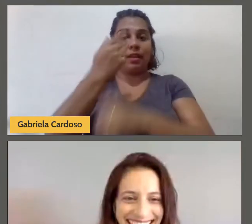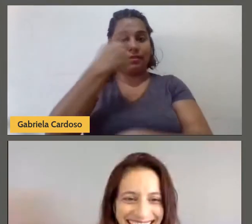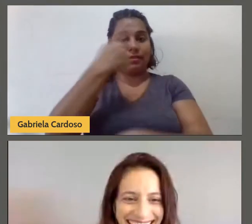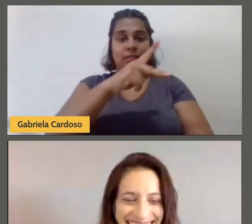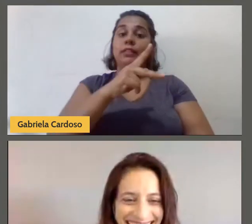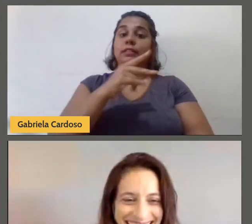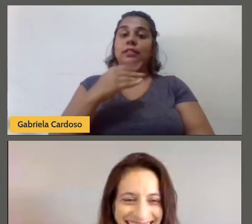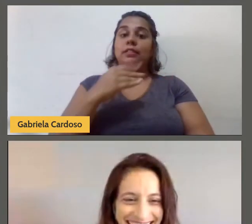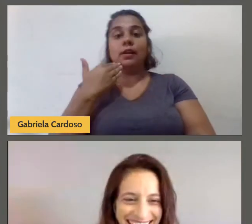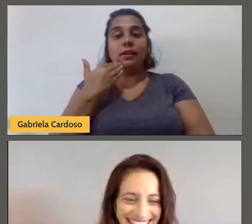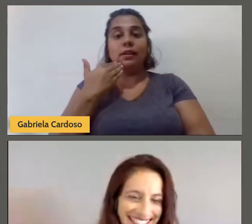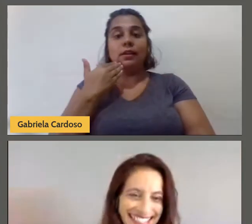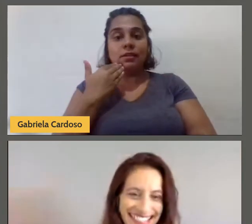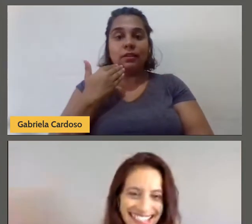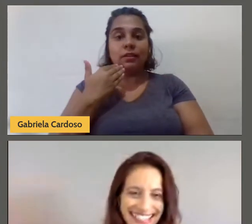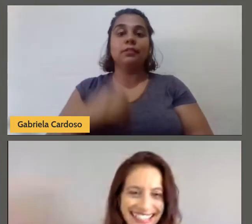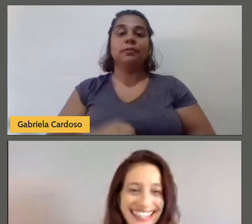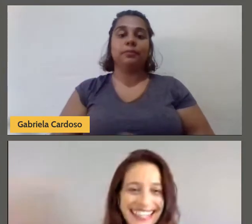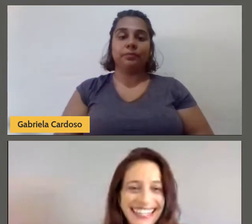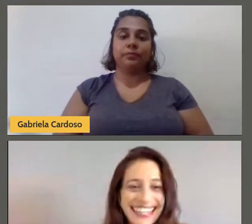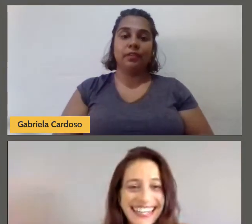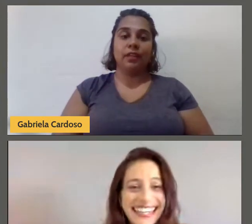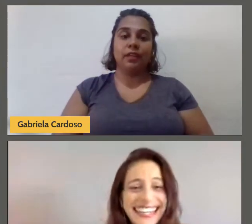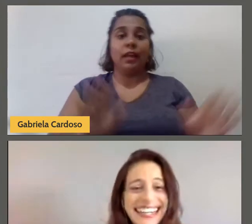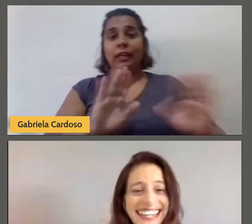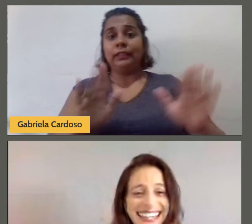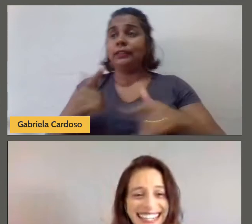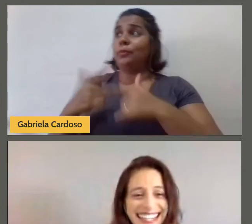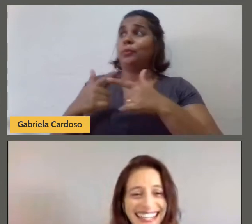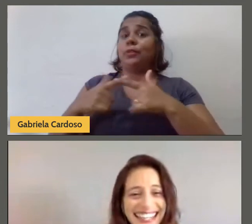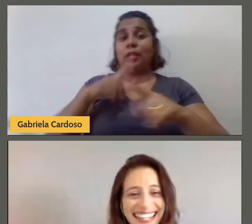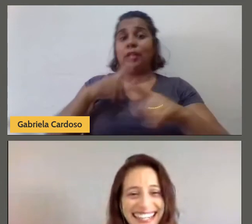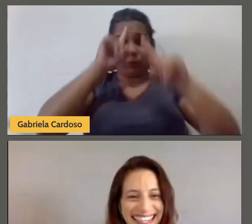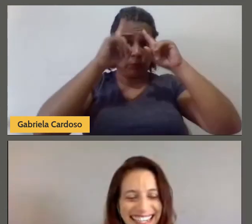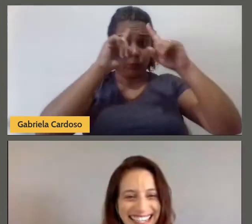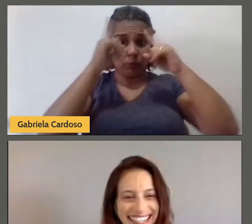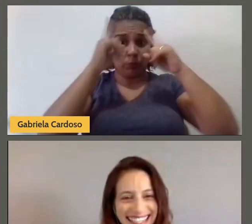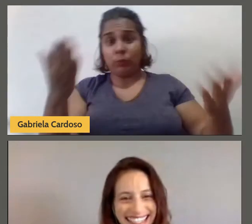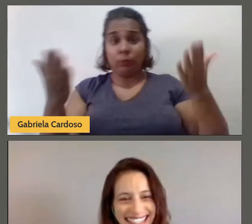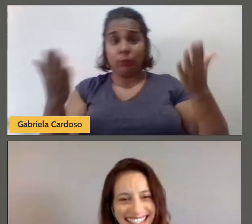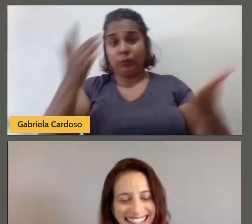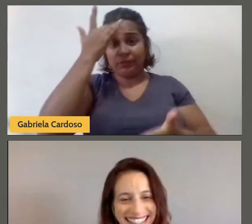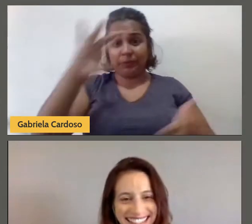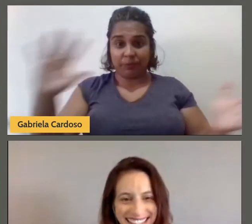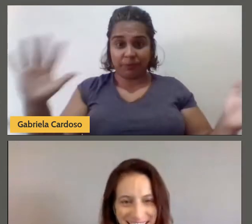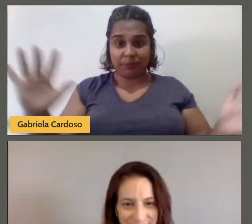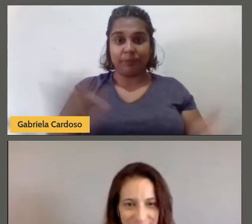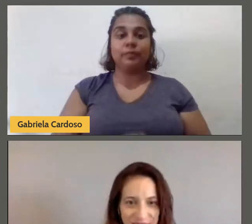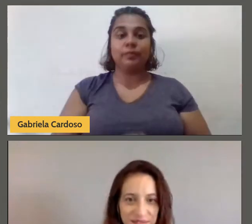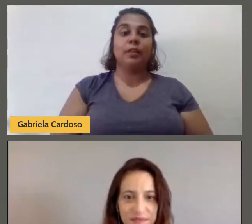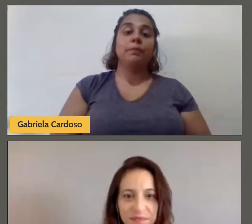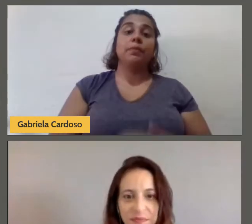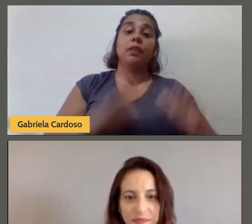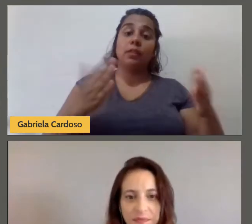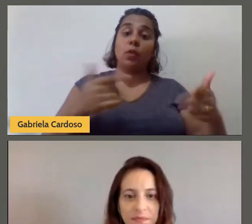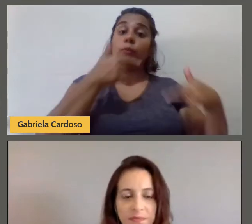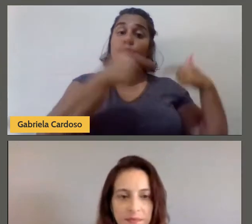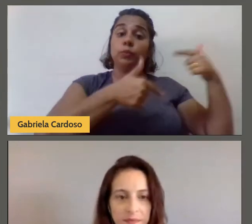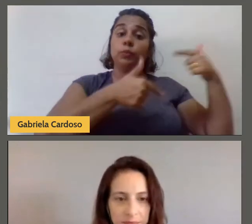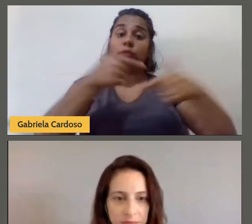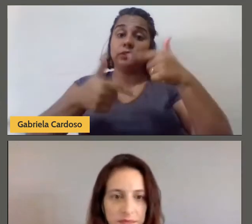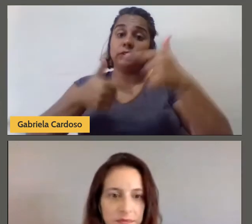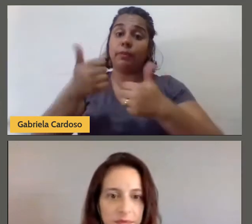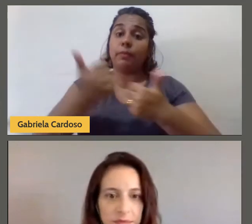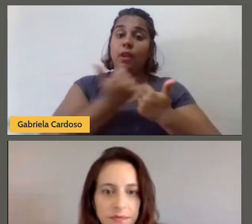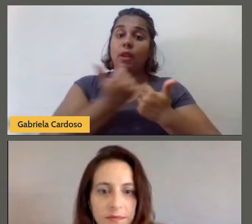ótimo. Não, só para não ficarmos aqui falando e de repente não tá gravando bem. Mas a gente trabalha muito com esse apoio à geração de